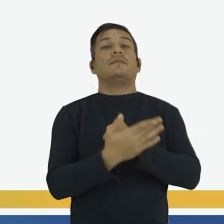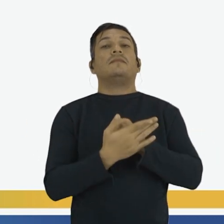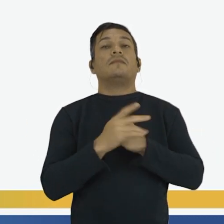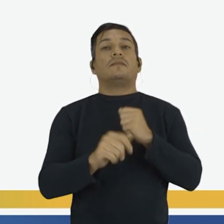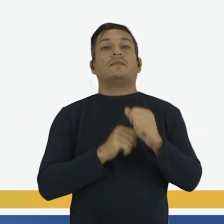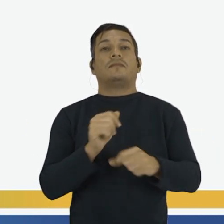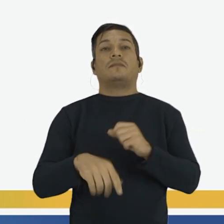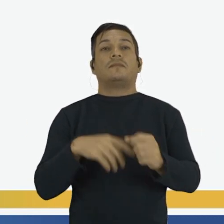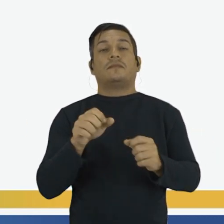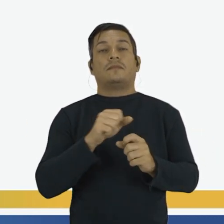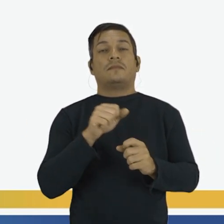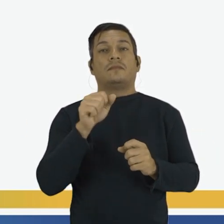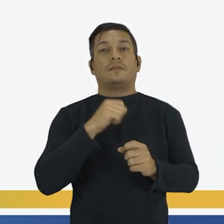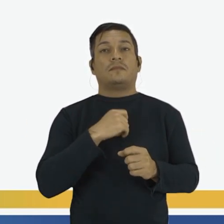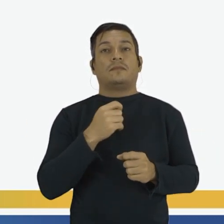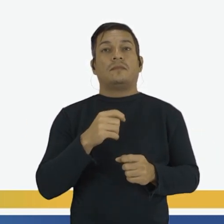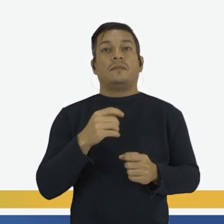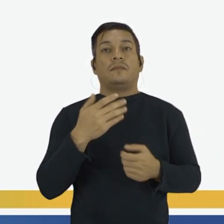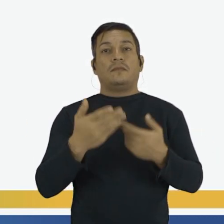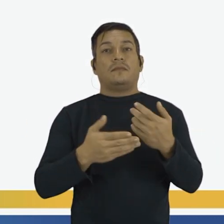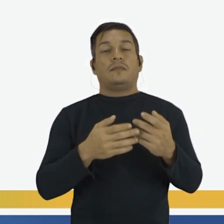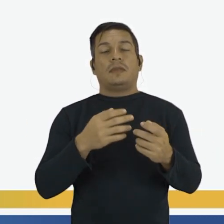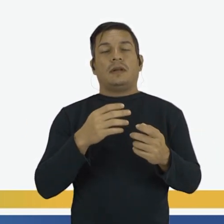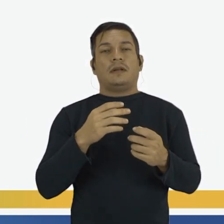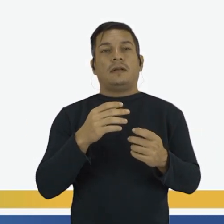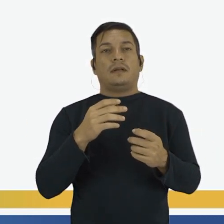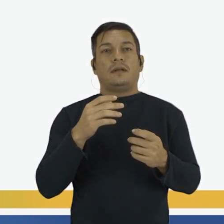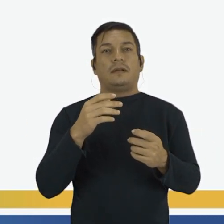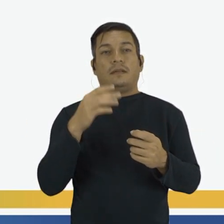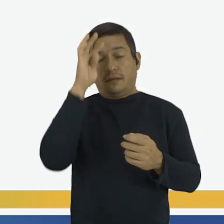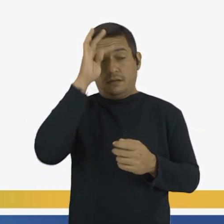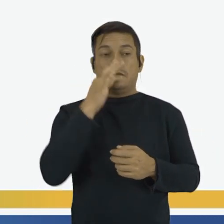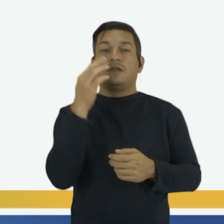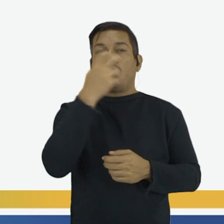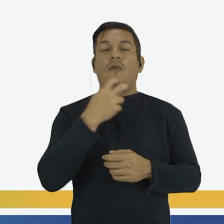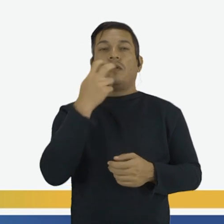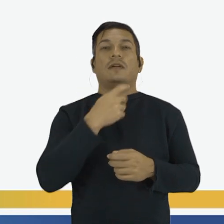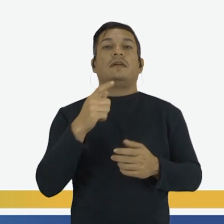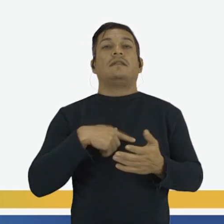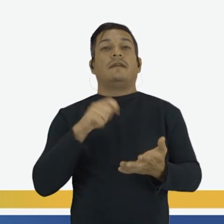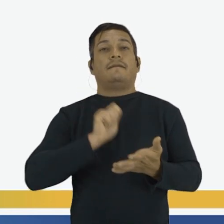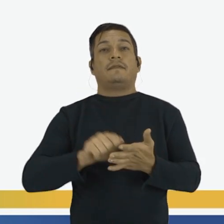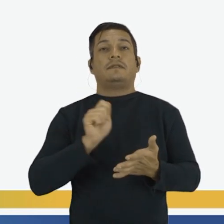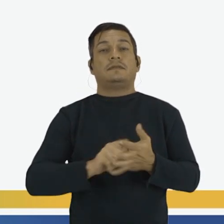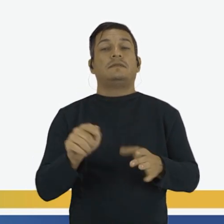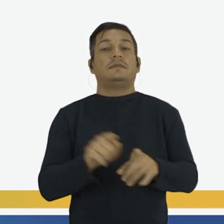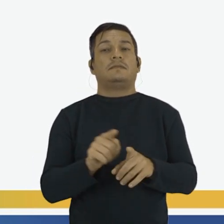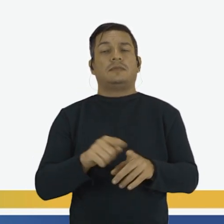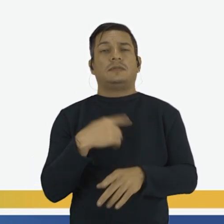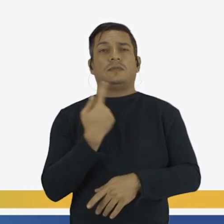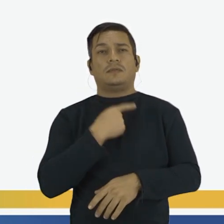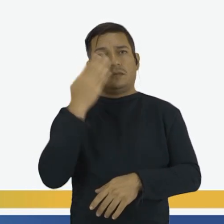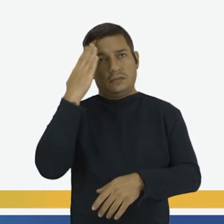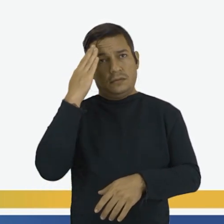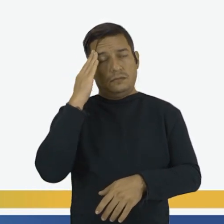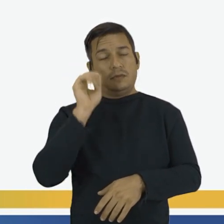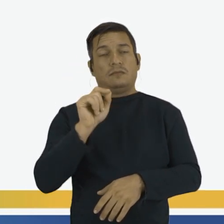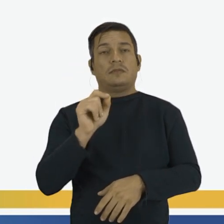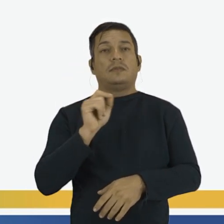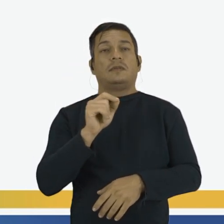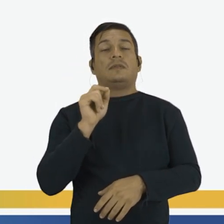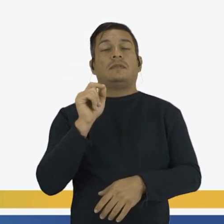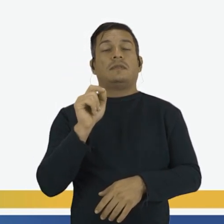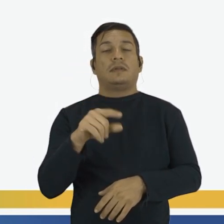na transmissão de tradições orais, até que fossem escritas, né? A gente sabe que